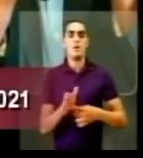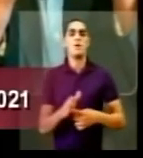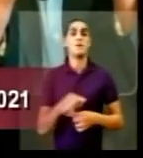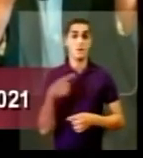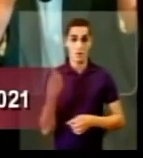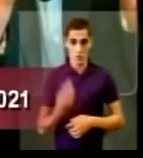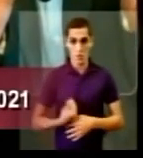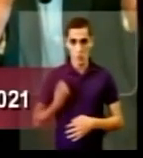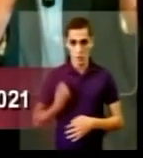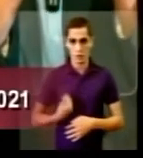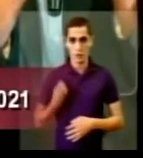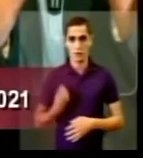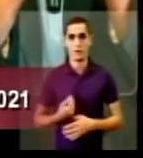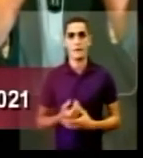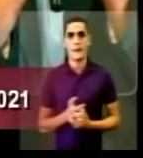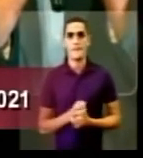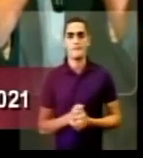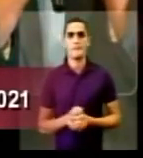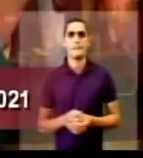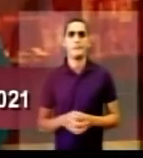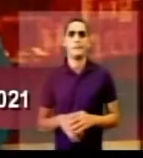estamos com uma